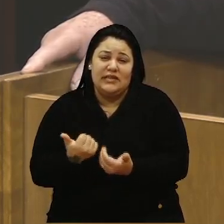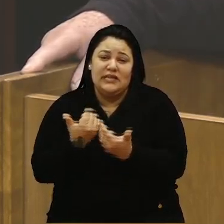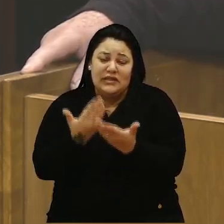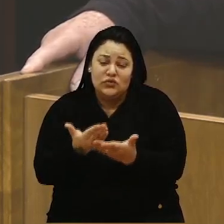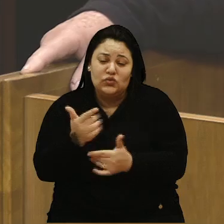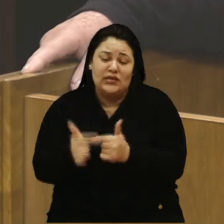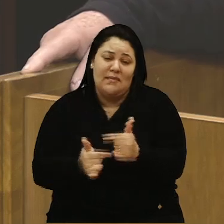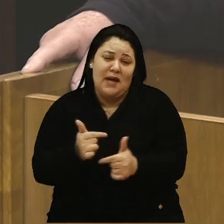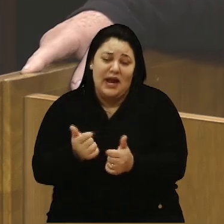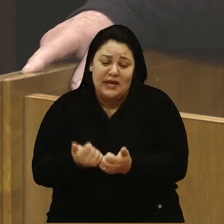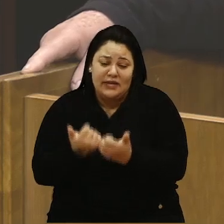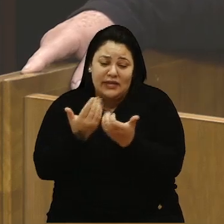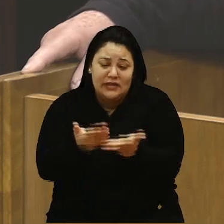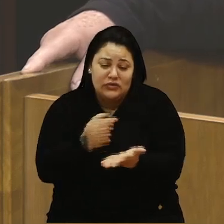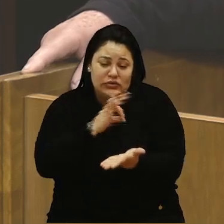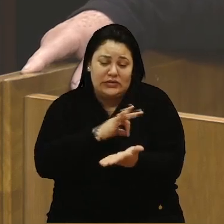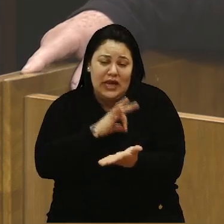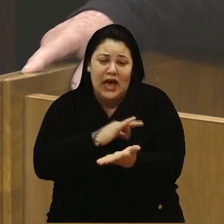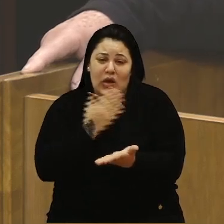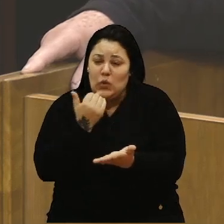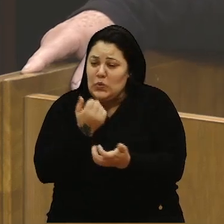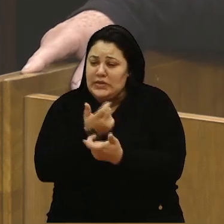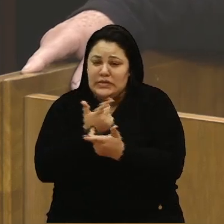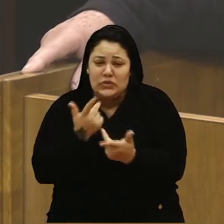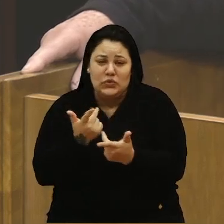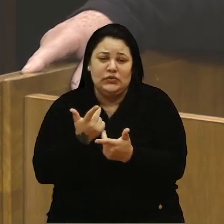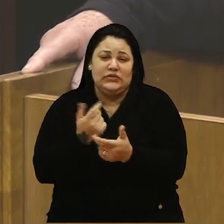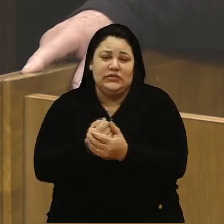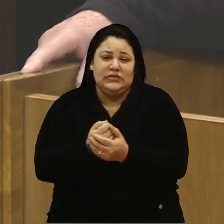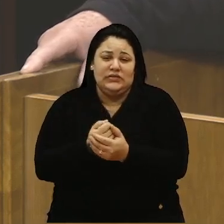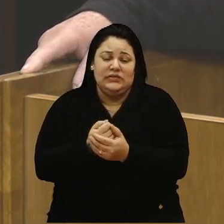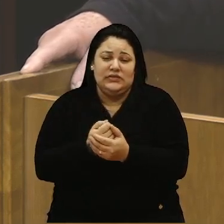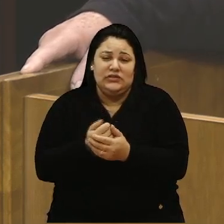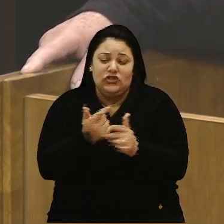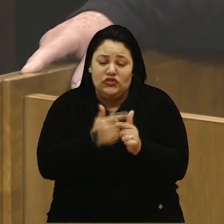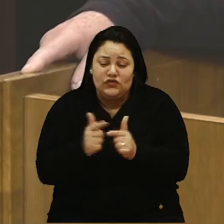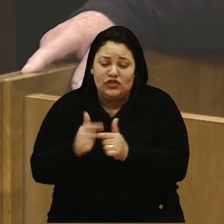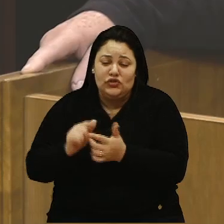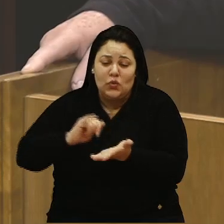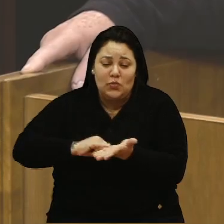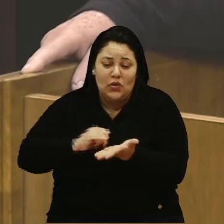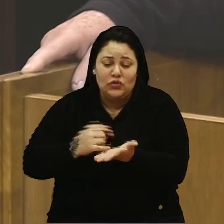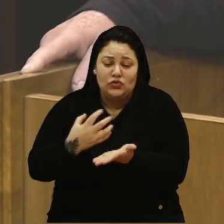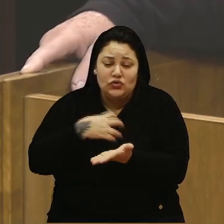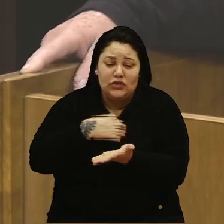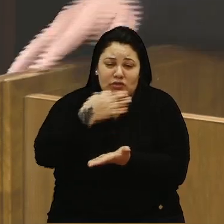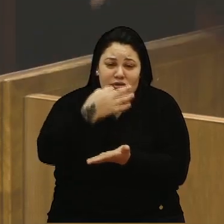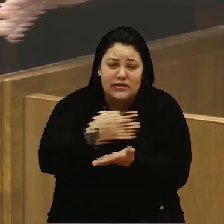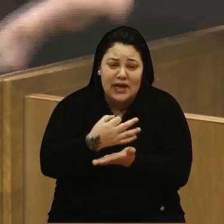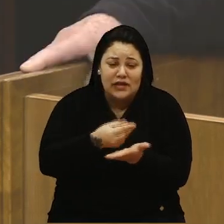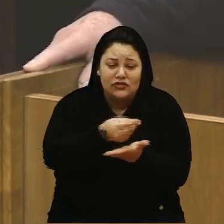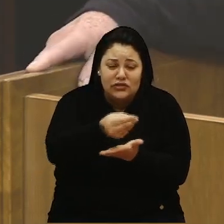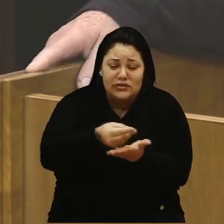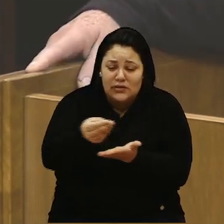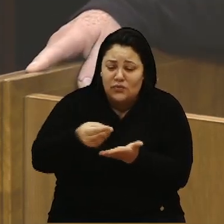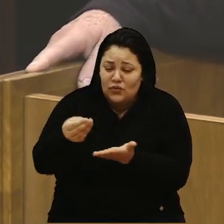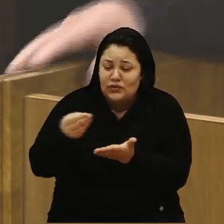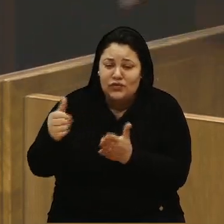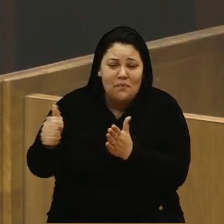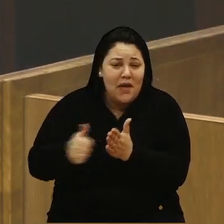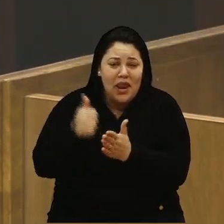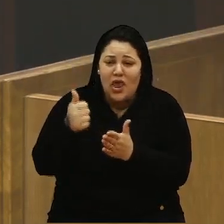emprego, dando renda, dividindo de forma correta o que se produz nesse país, distribuindo melhor a